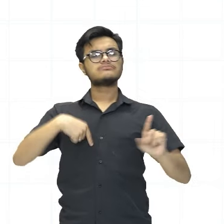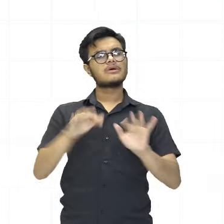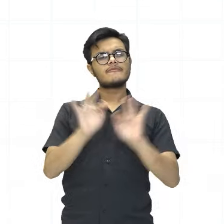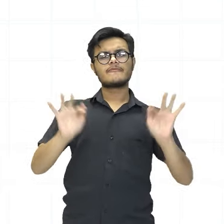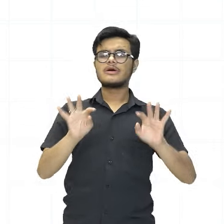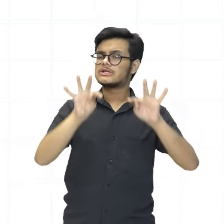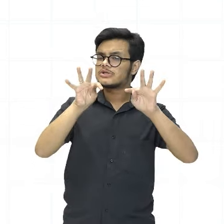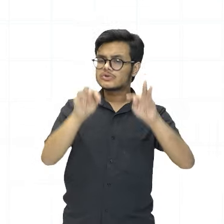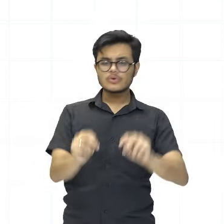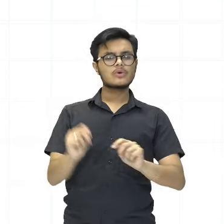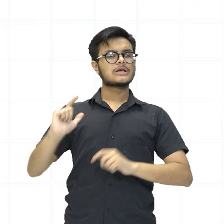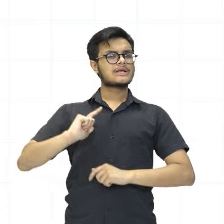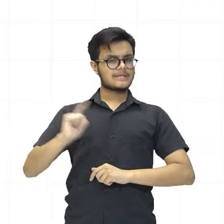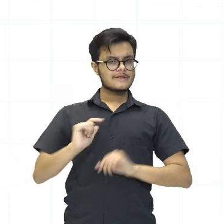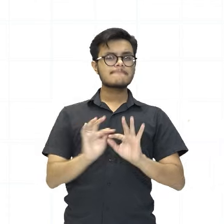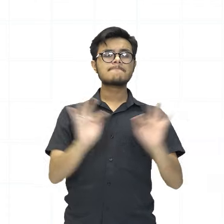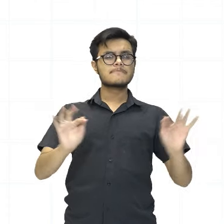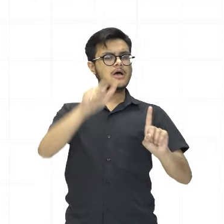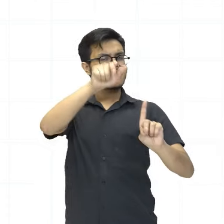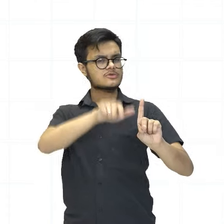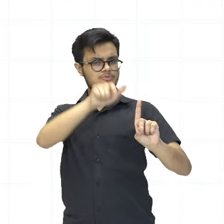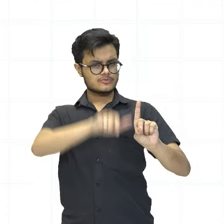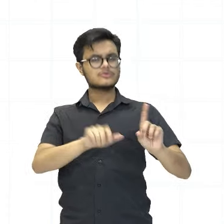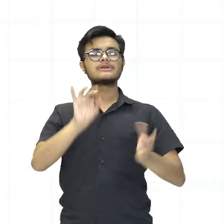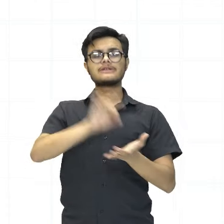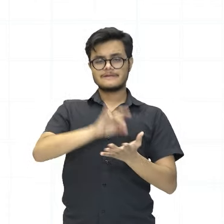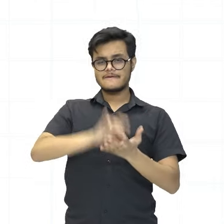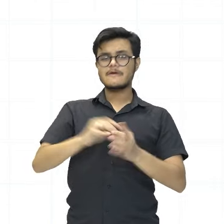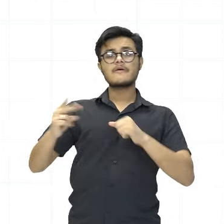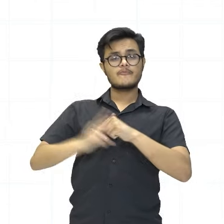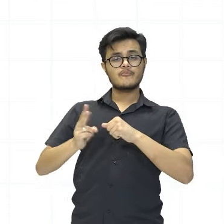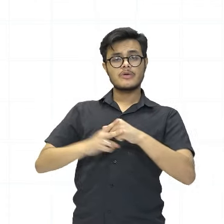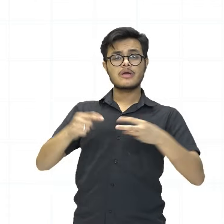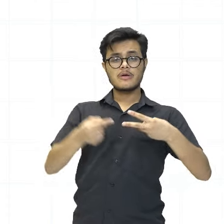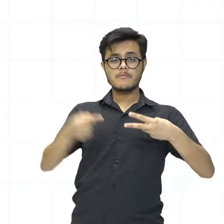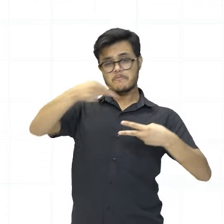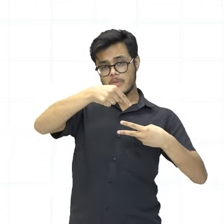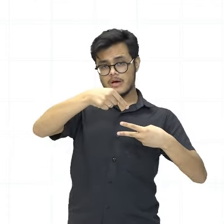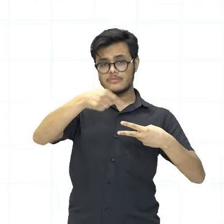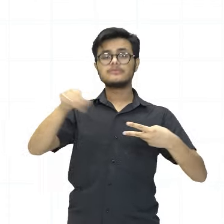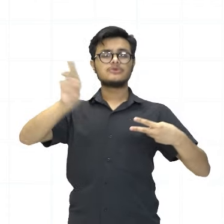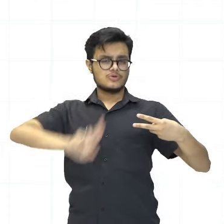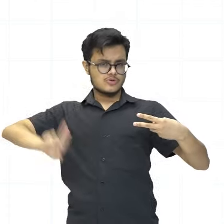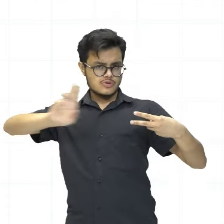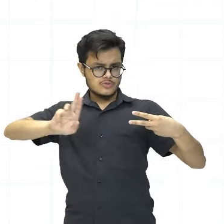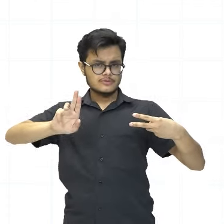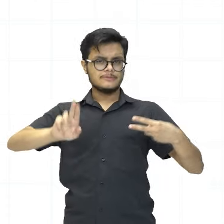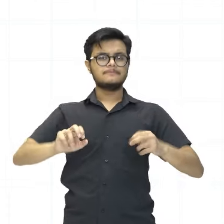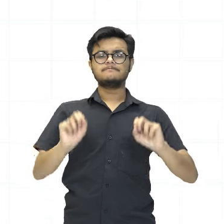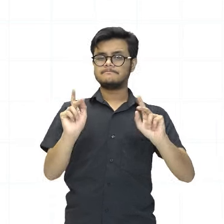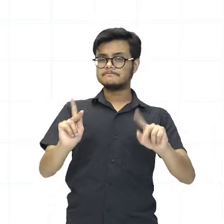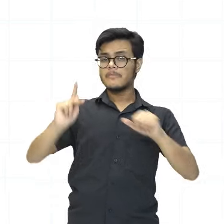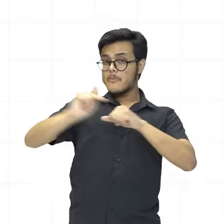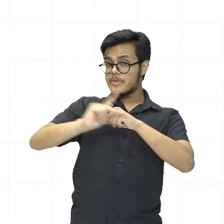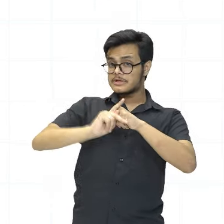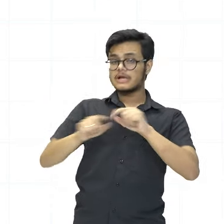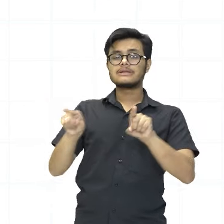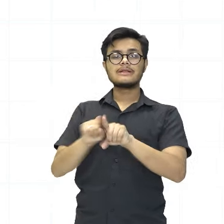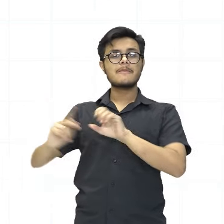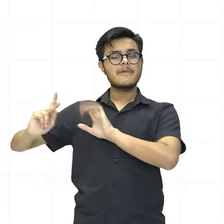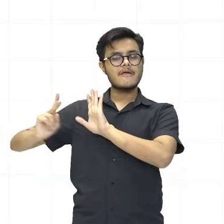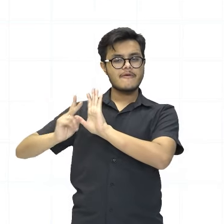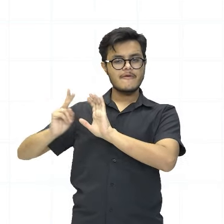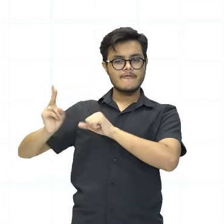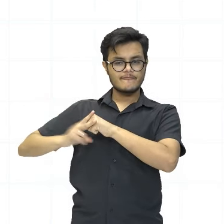maioria das orações vai ter sintagma nominal e verbal ou seja sujeito e predicado então recapitulando